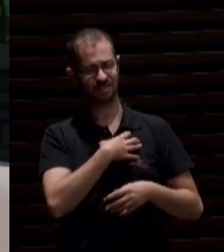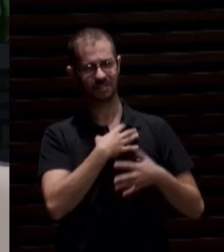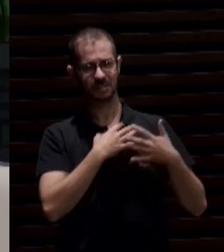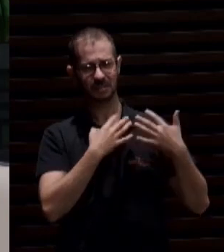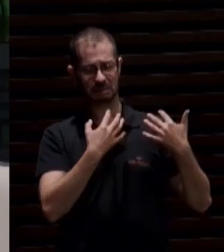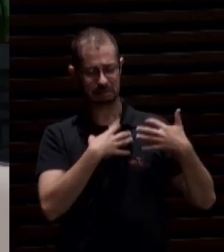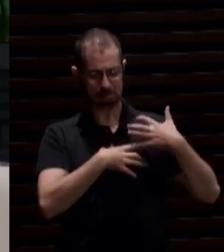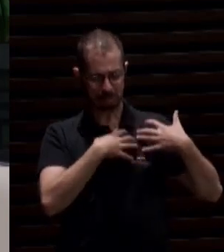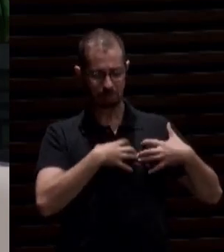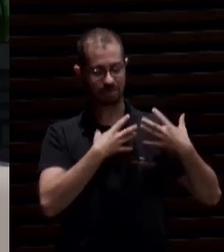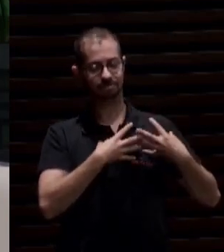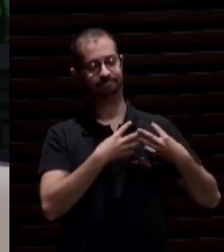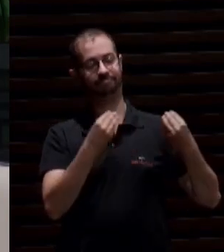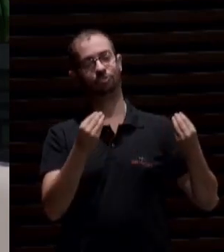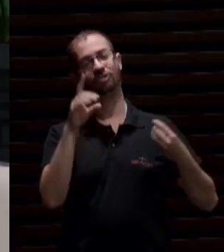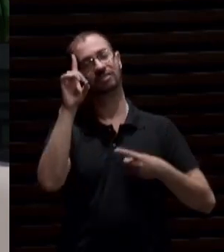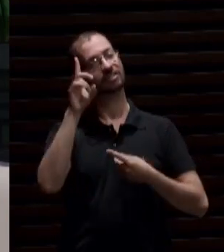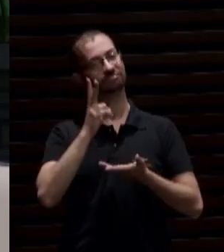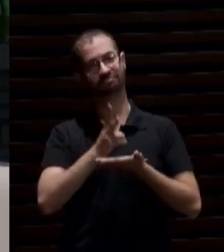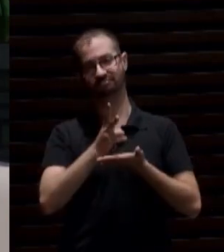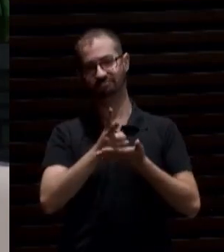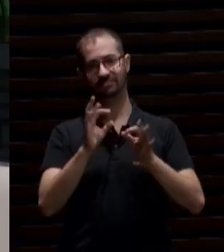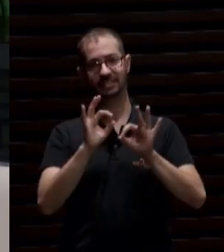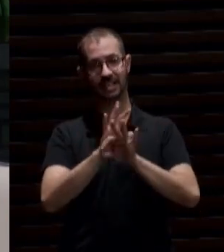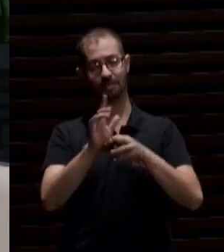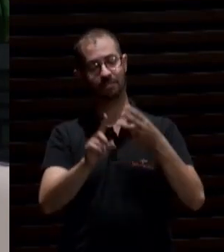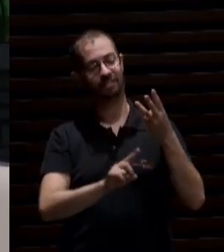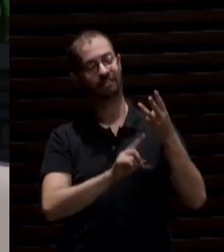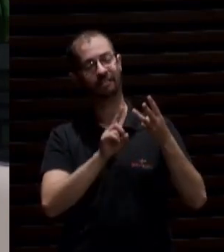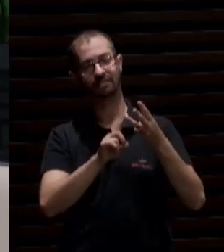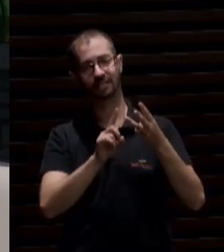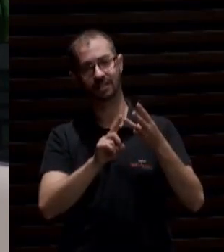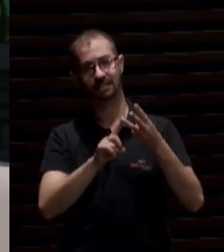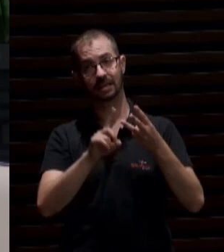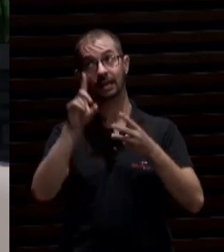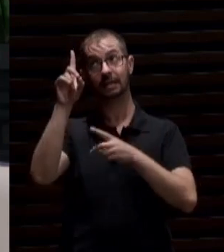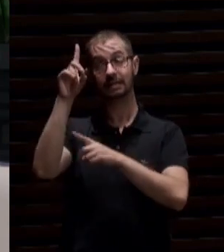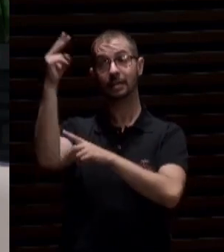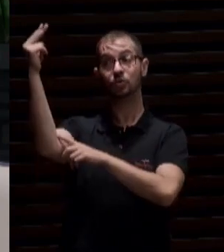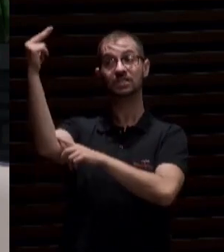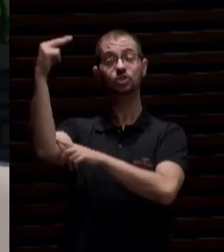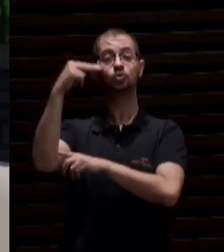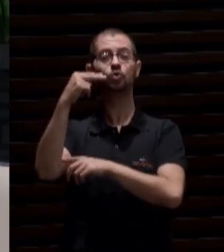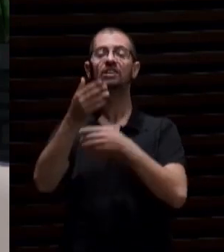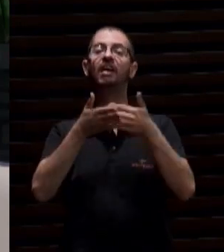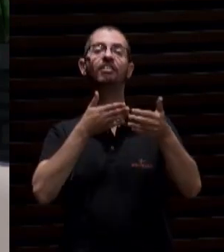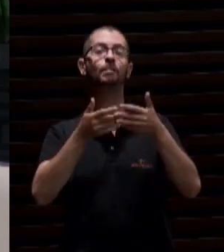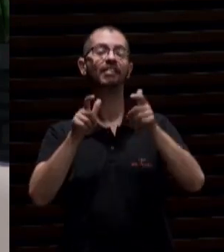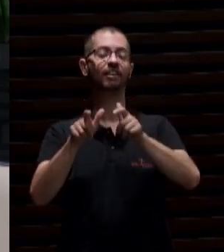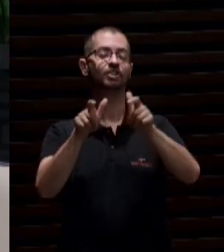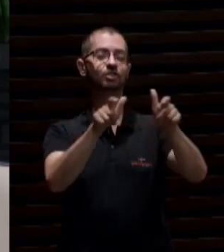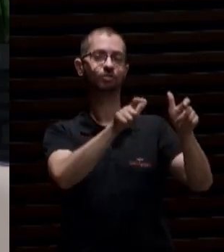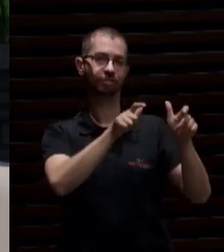que nós não sejamos. E a terceira coisa é que Deus o escuta independente de onde ele está.